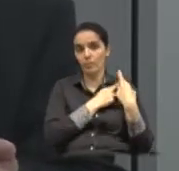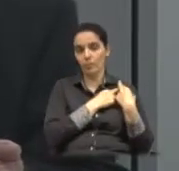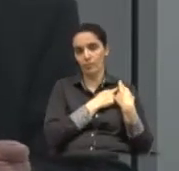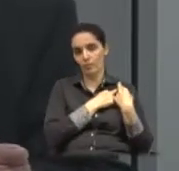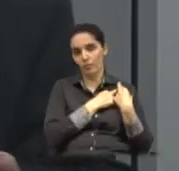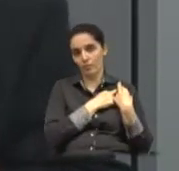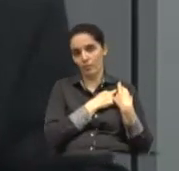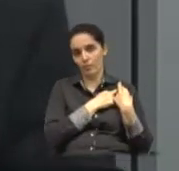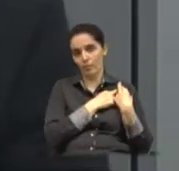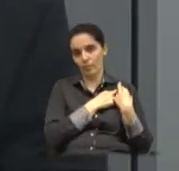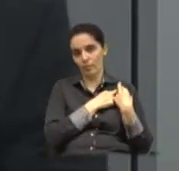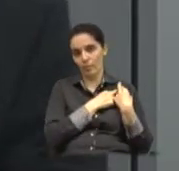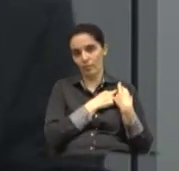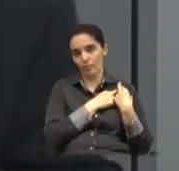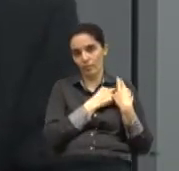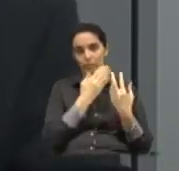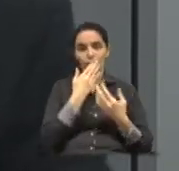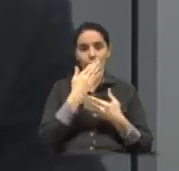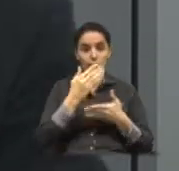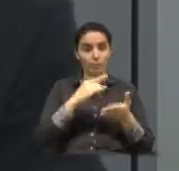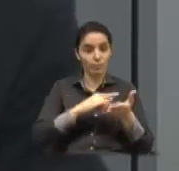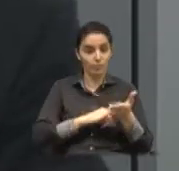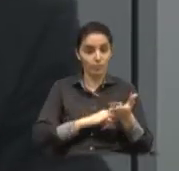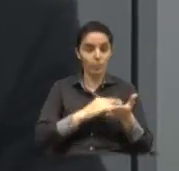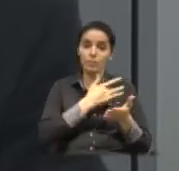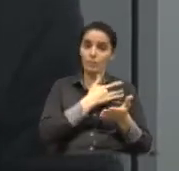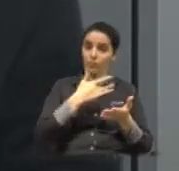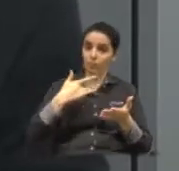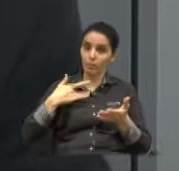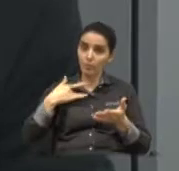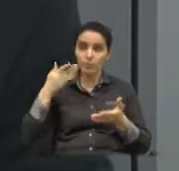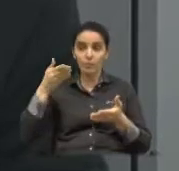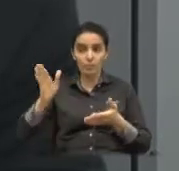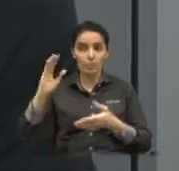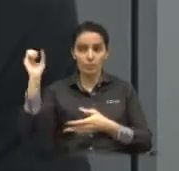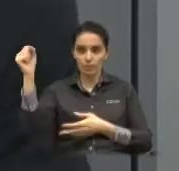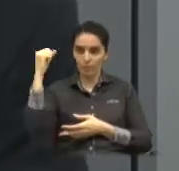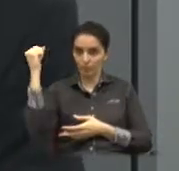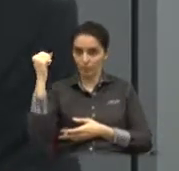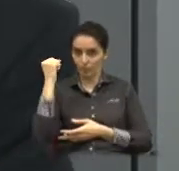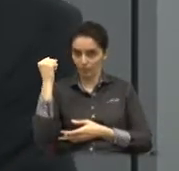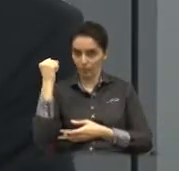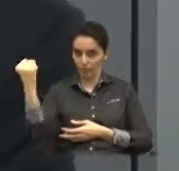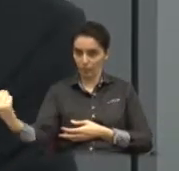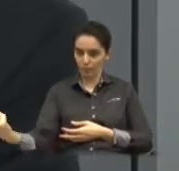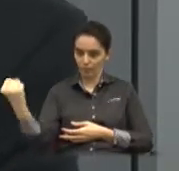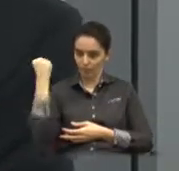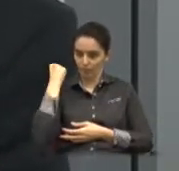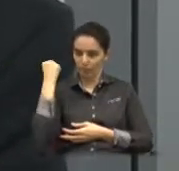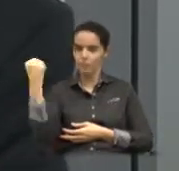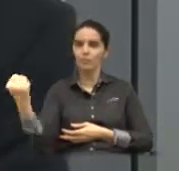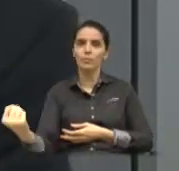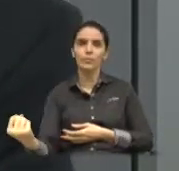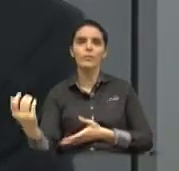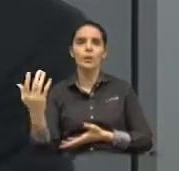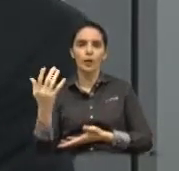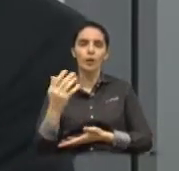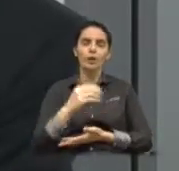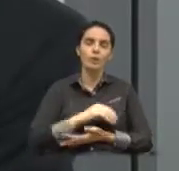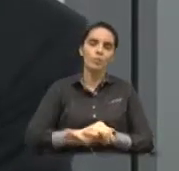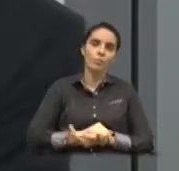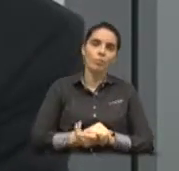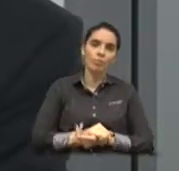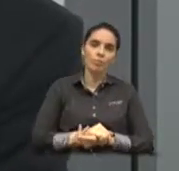médico e pede um atestado de saúde. Tudo bem, você dá um atestado de saúde naquele momento que o paciente está saindo do seu consultório, né, doutora Mayra, né, doutor